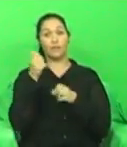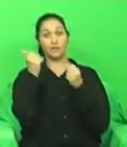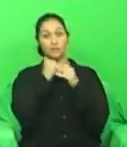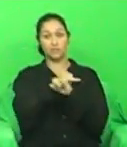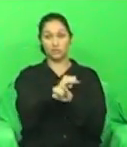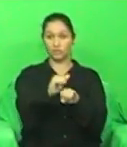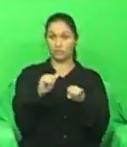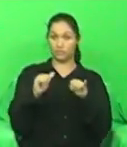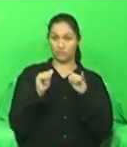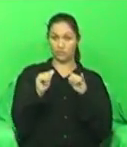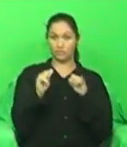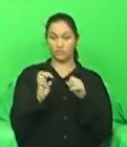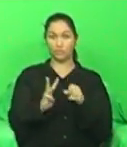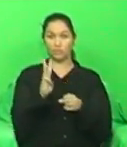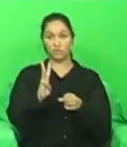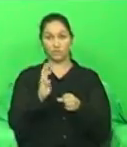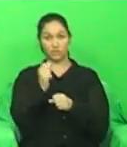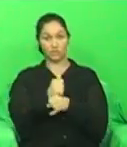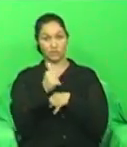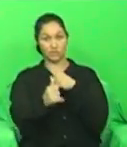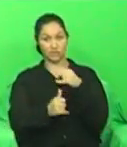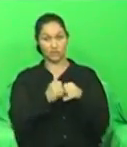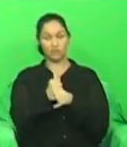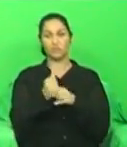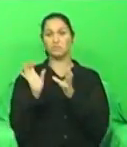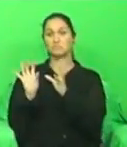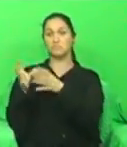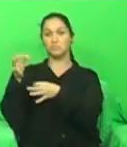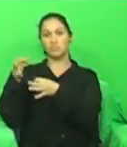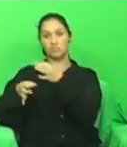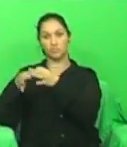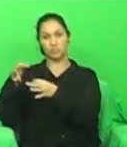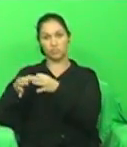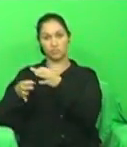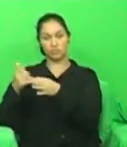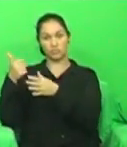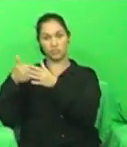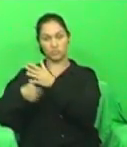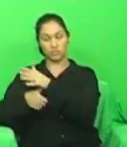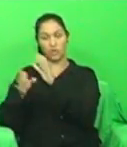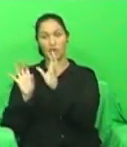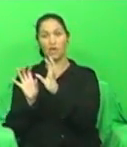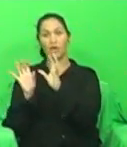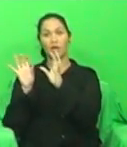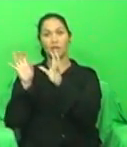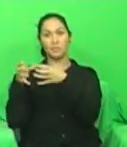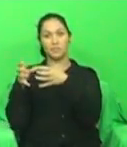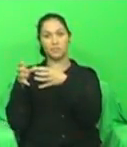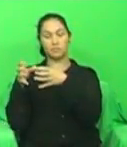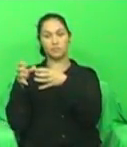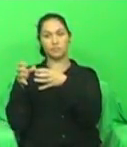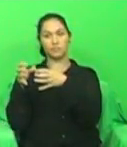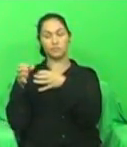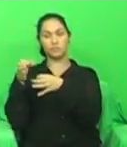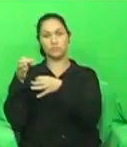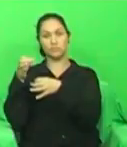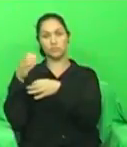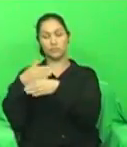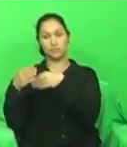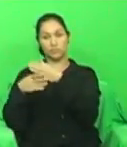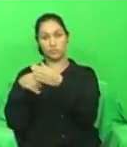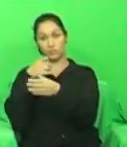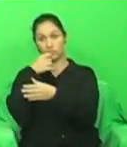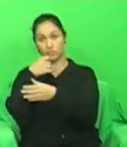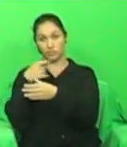link processo legislativo a comissão de justiça e redação opinou pela legalidade com a funcionalidade a comissão de obras bem como de educação